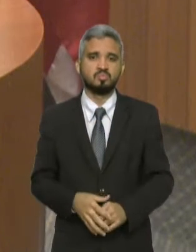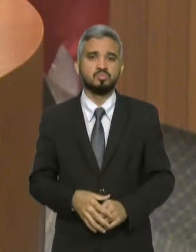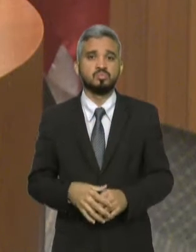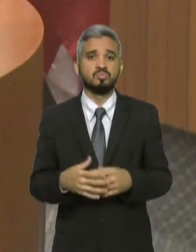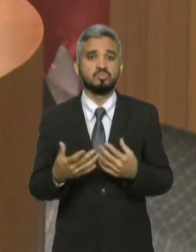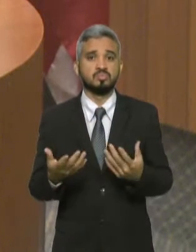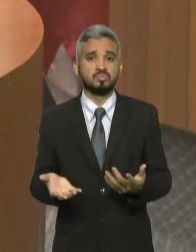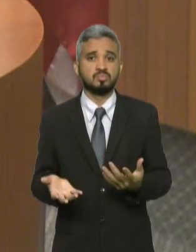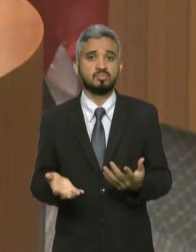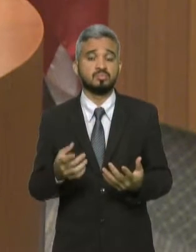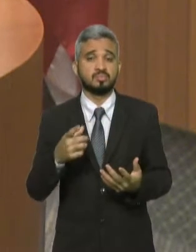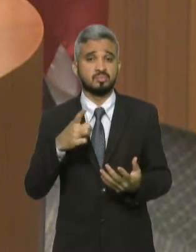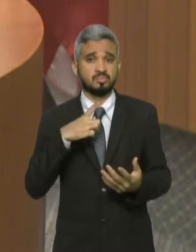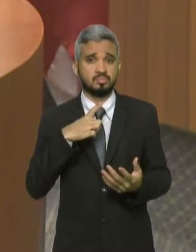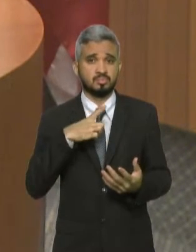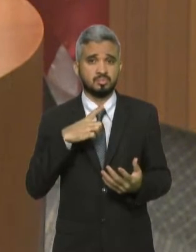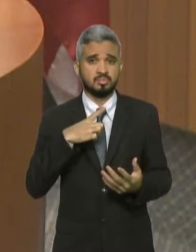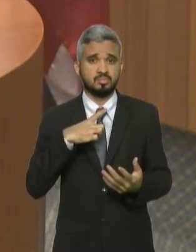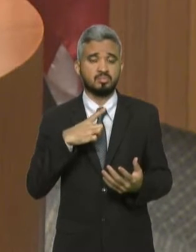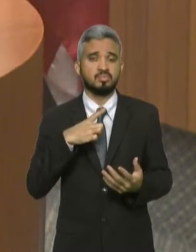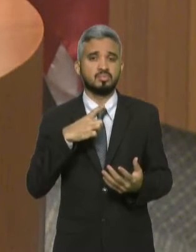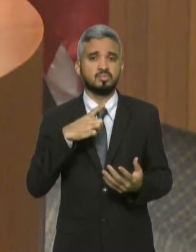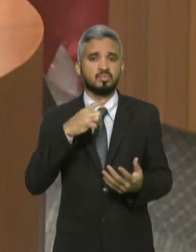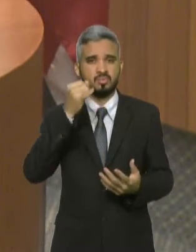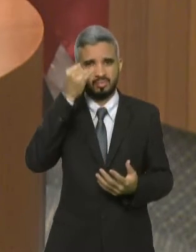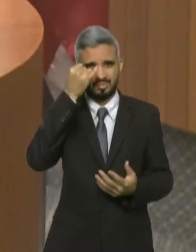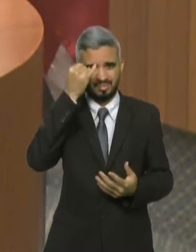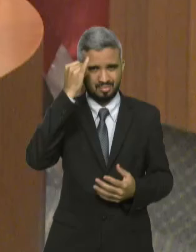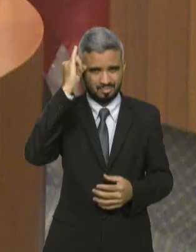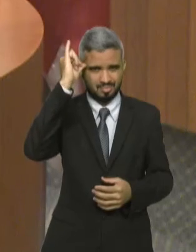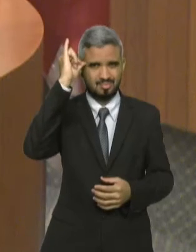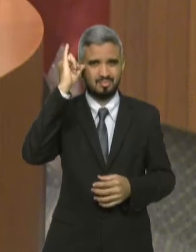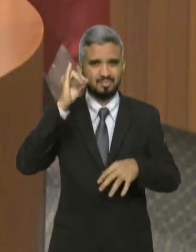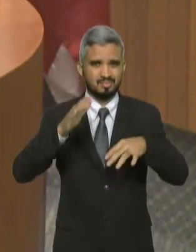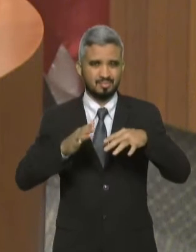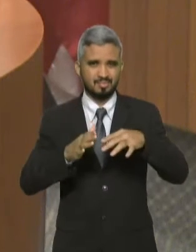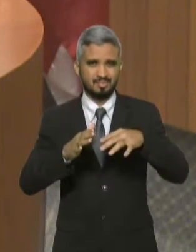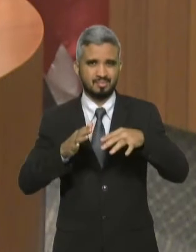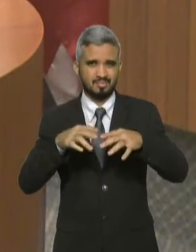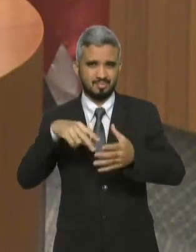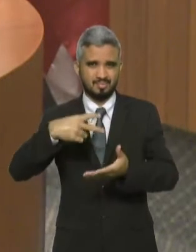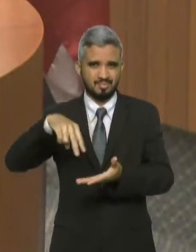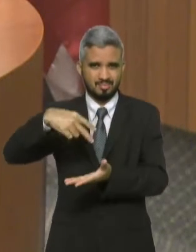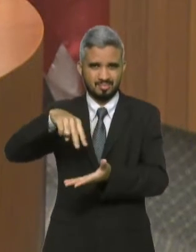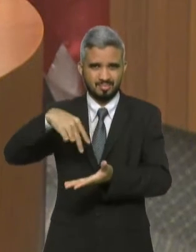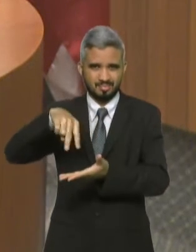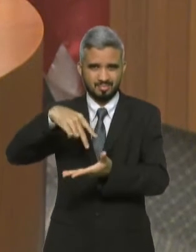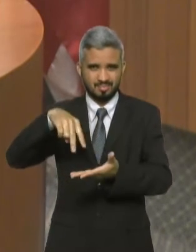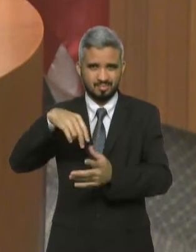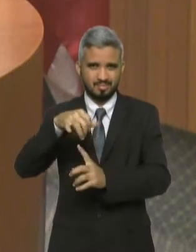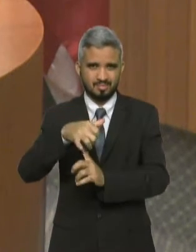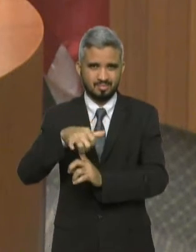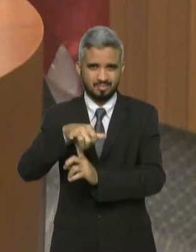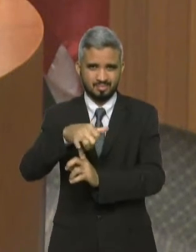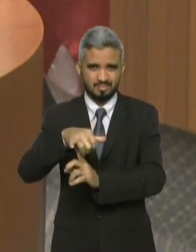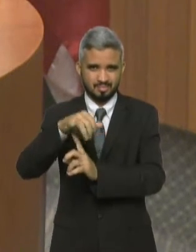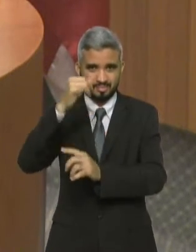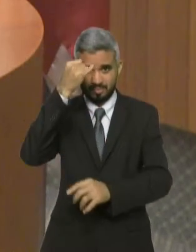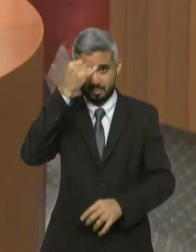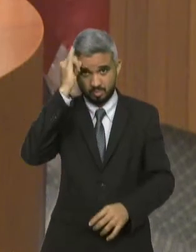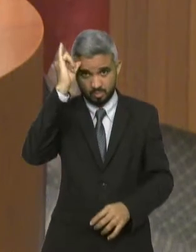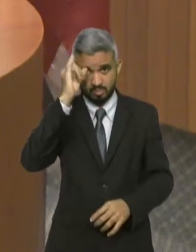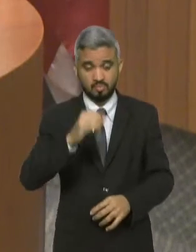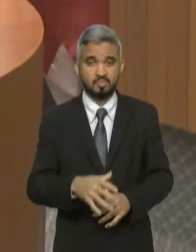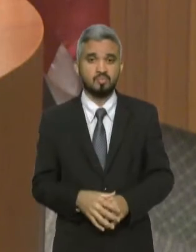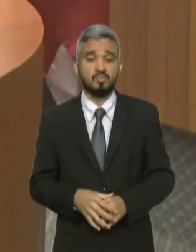feita a um homem da envergadura e da importância que tem Humberto